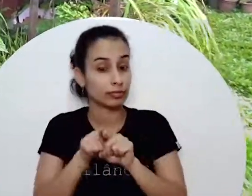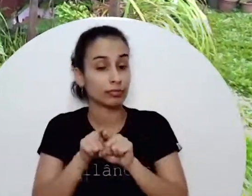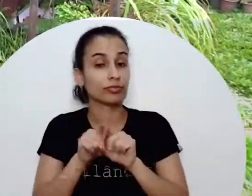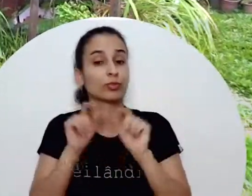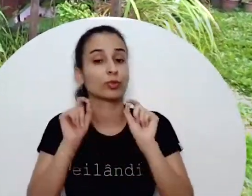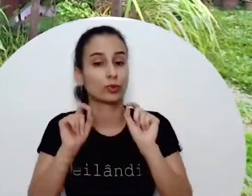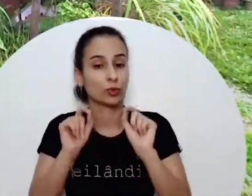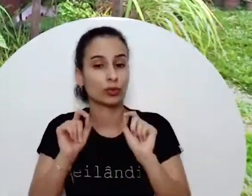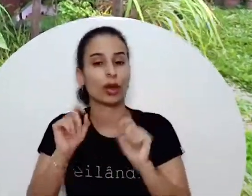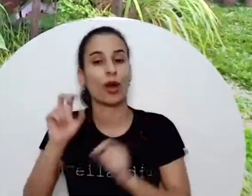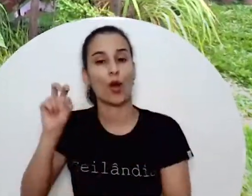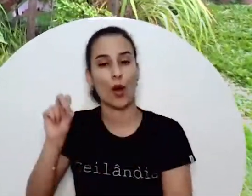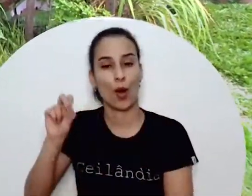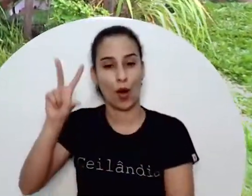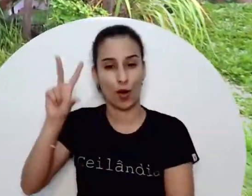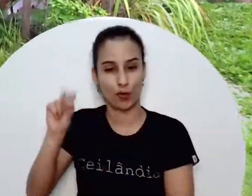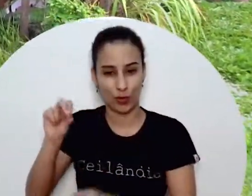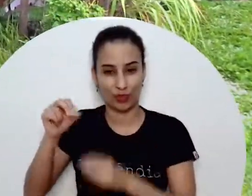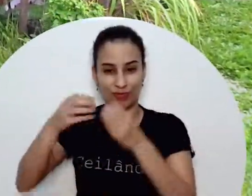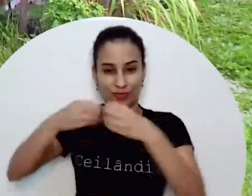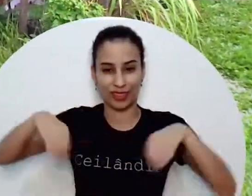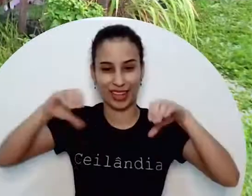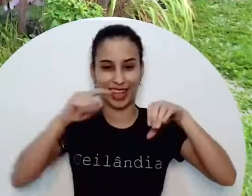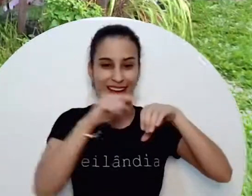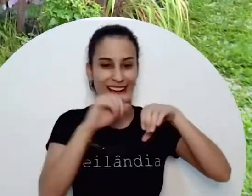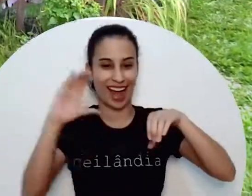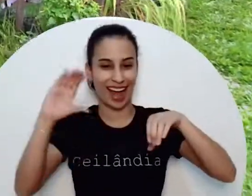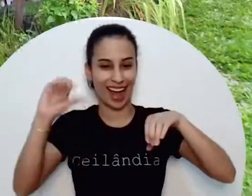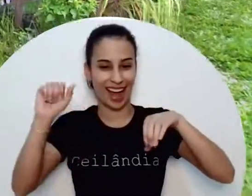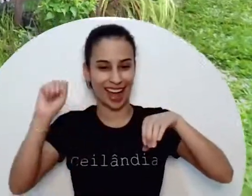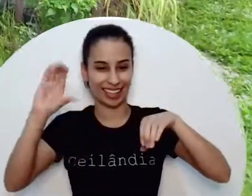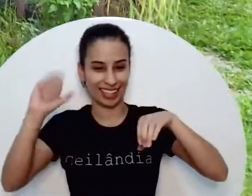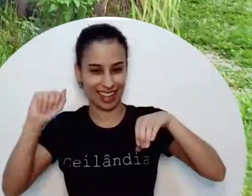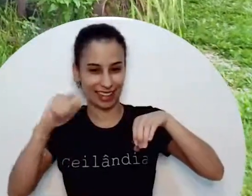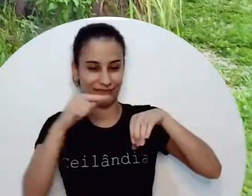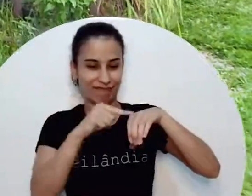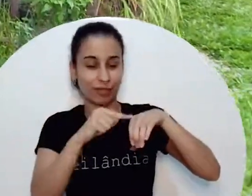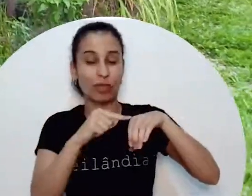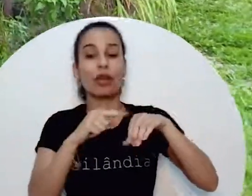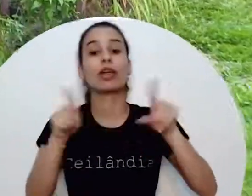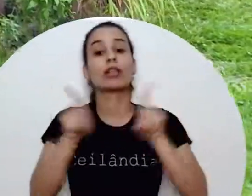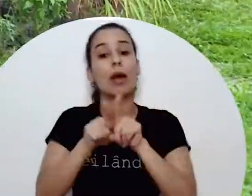da gente fazer é pegar a casca de ovo,